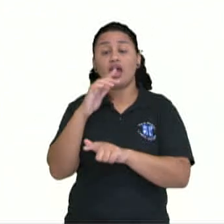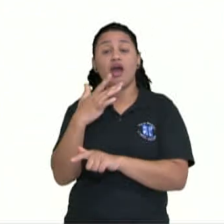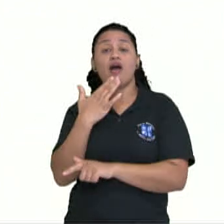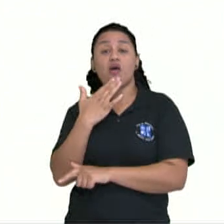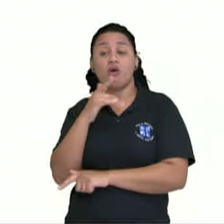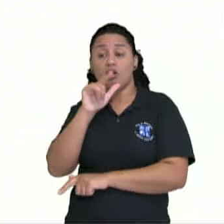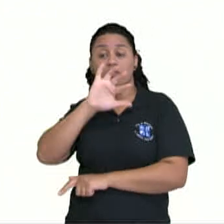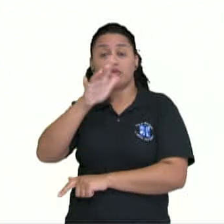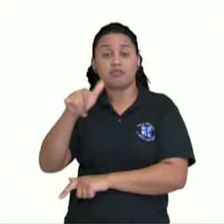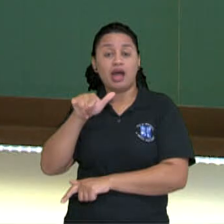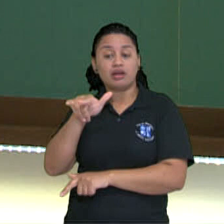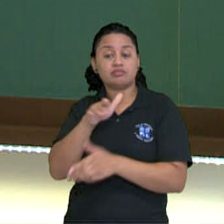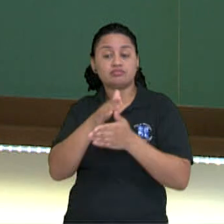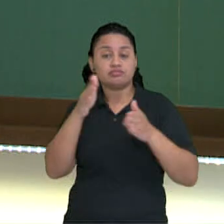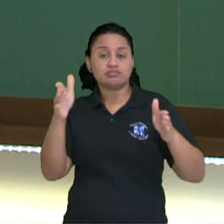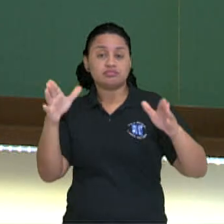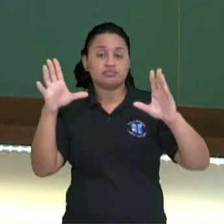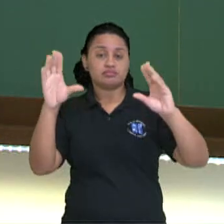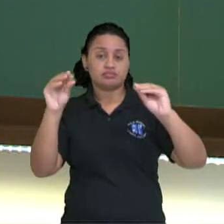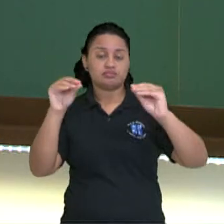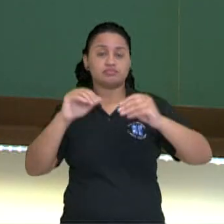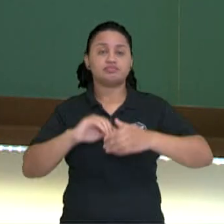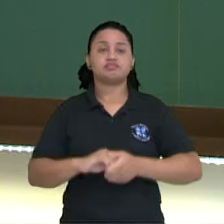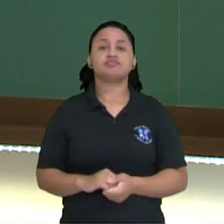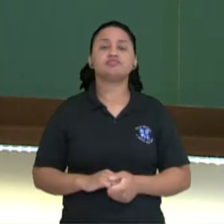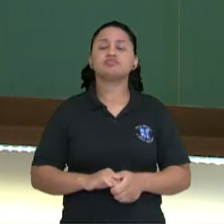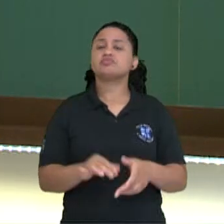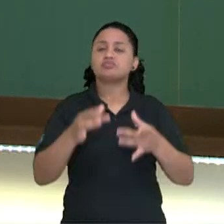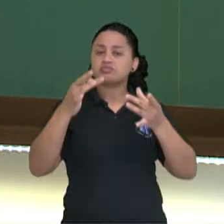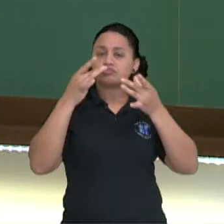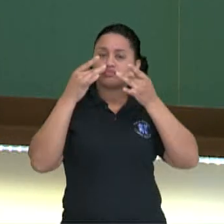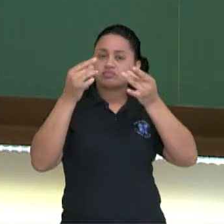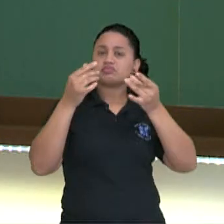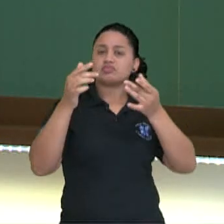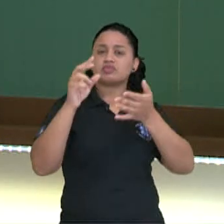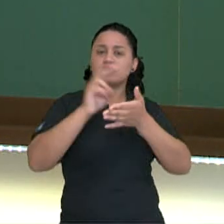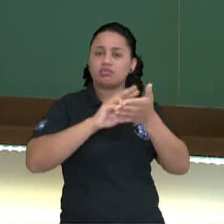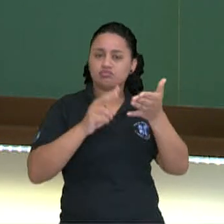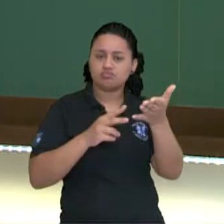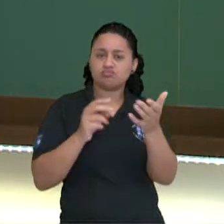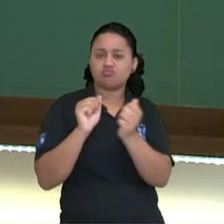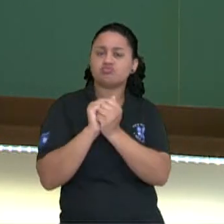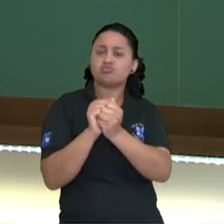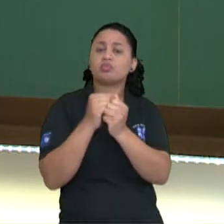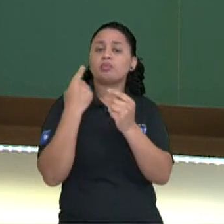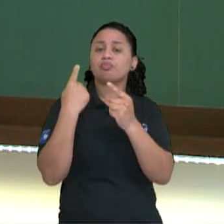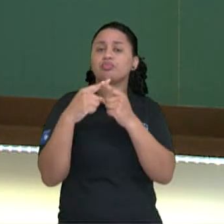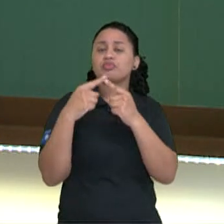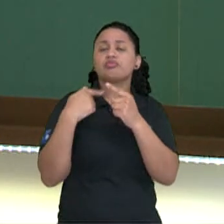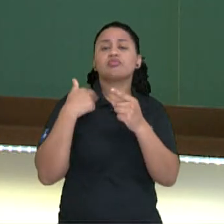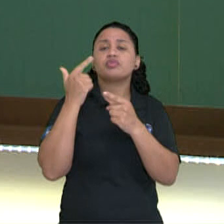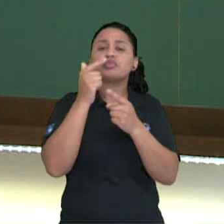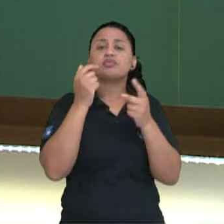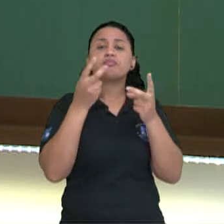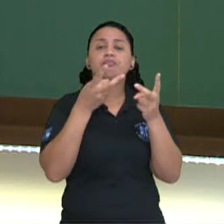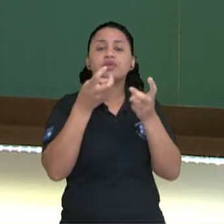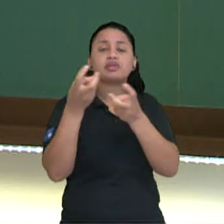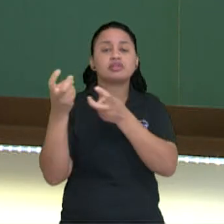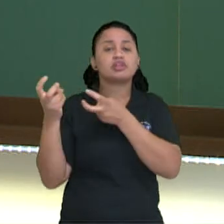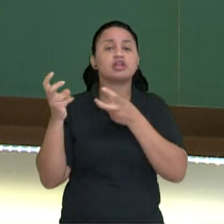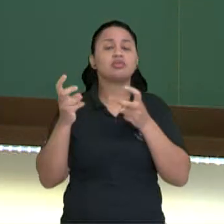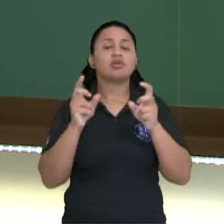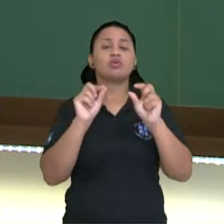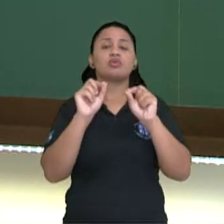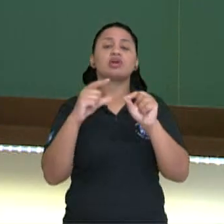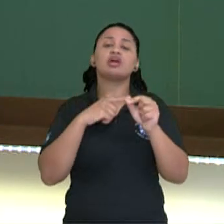noite. Preste bastante atenção durante a leitura, acompanhe a leitura para você poder perceber então